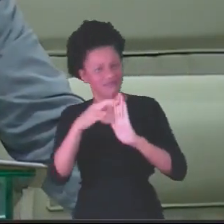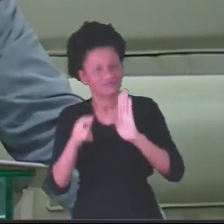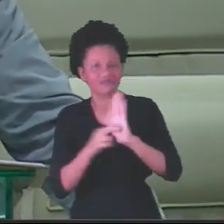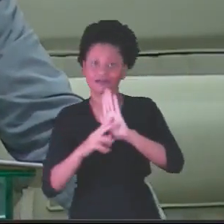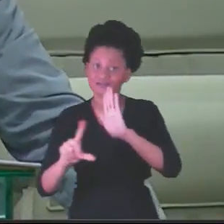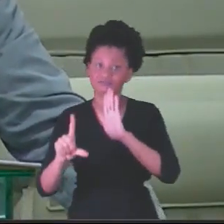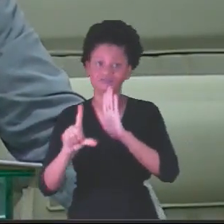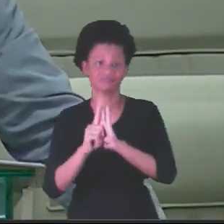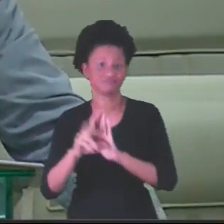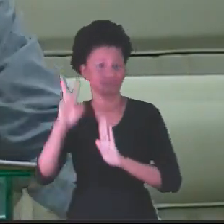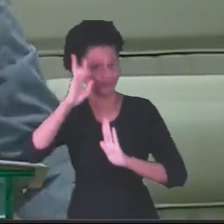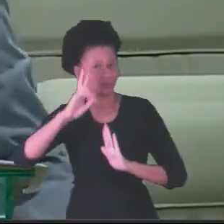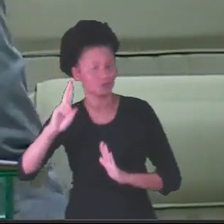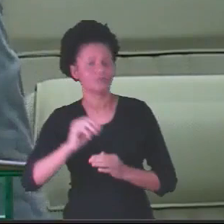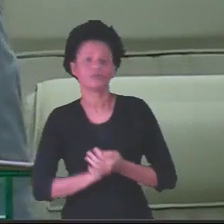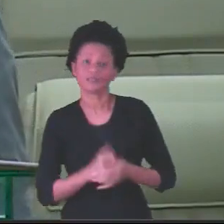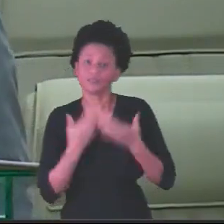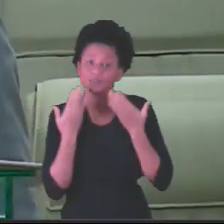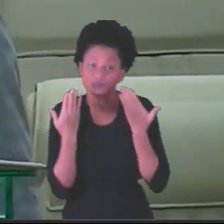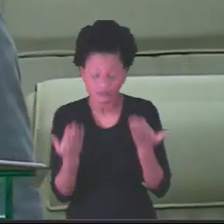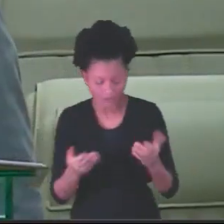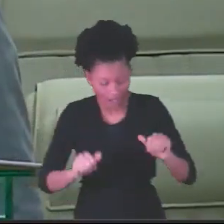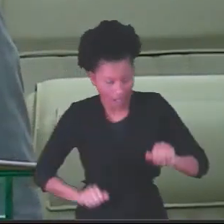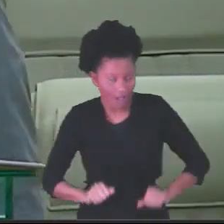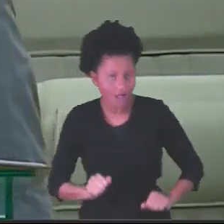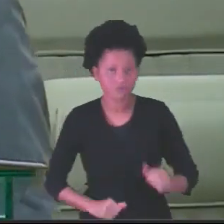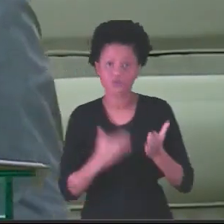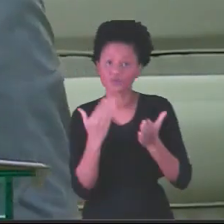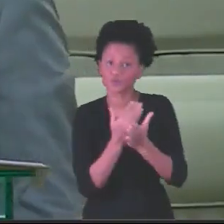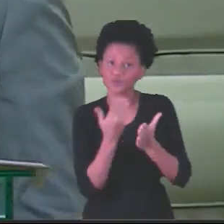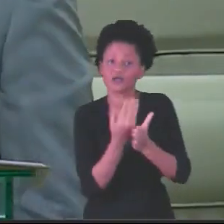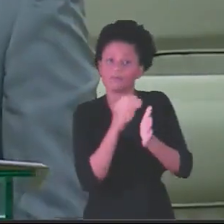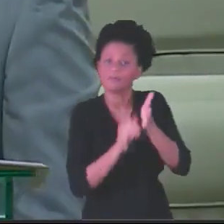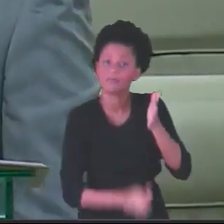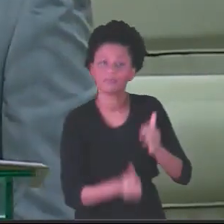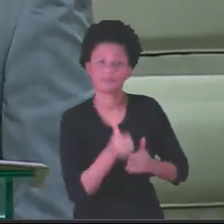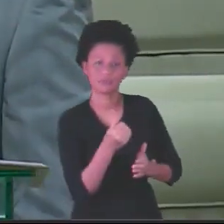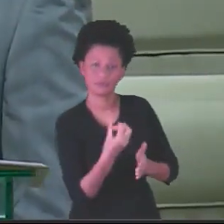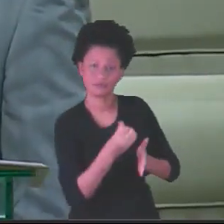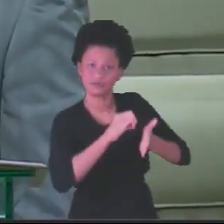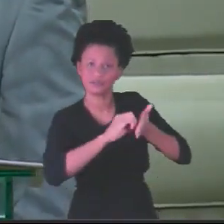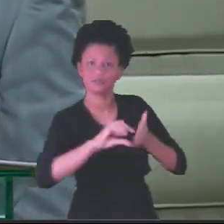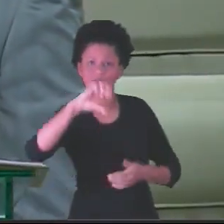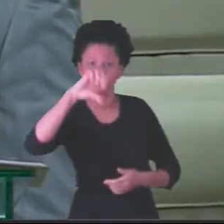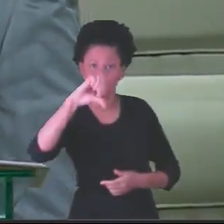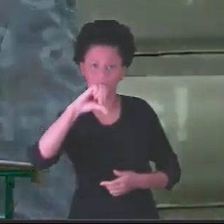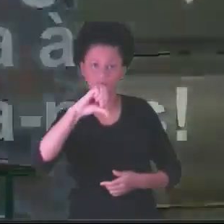meus irmãos e lá em atos capítulo 16 versículo 9